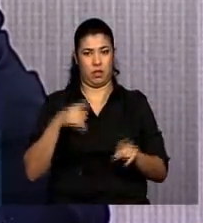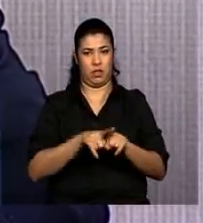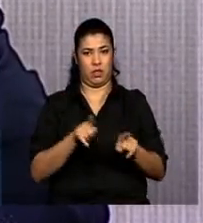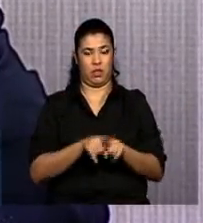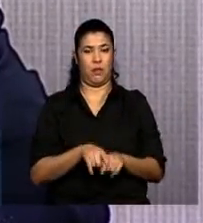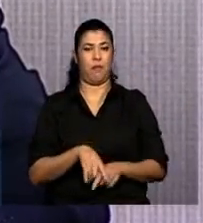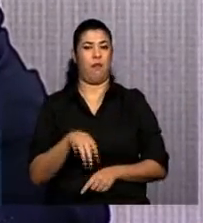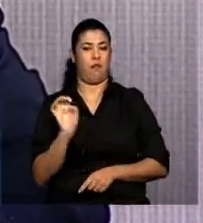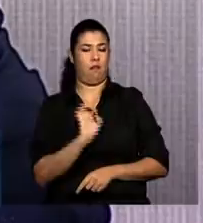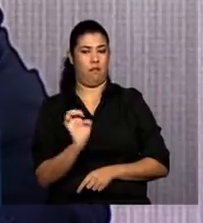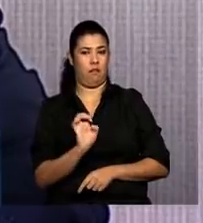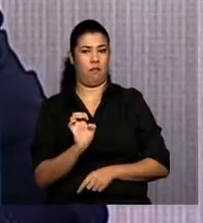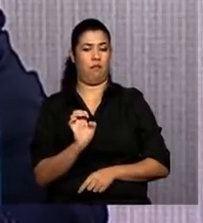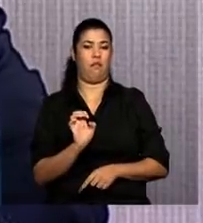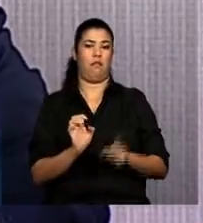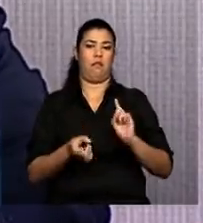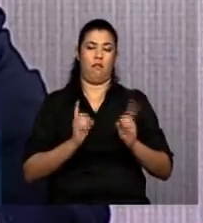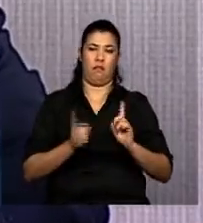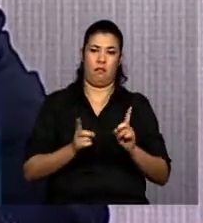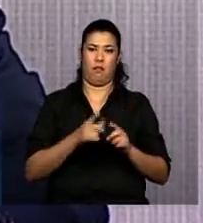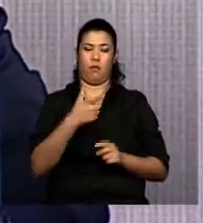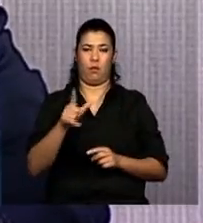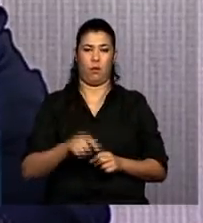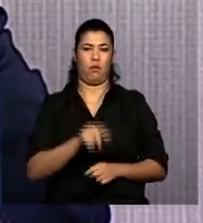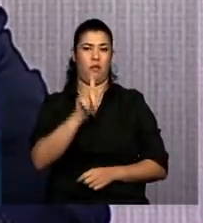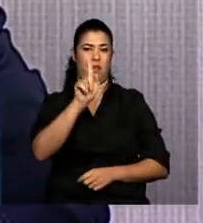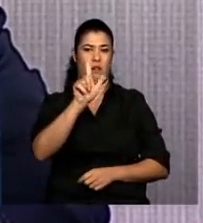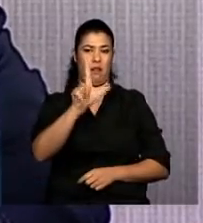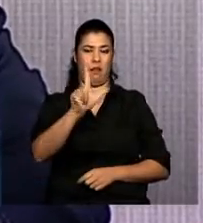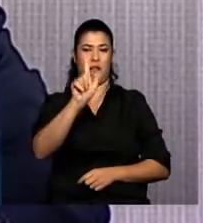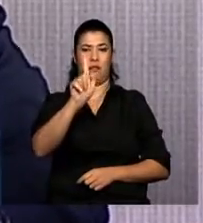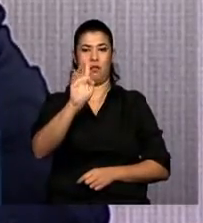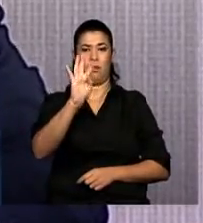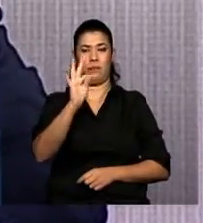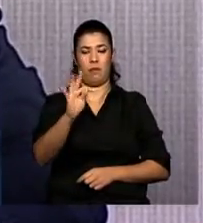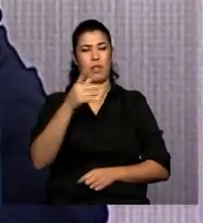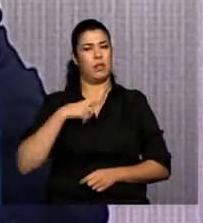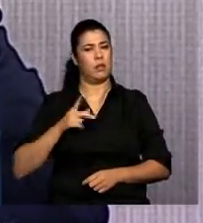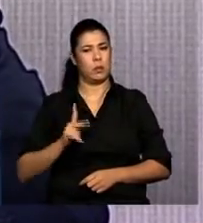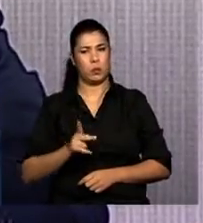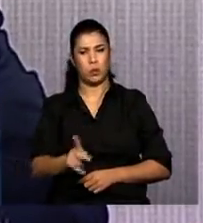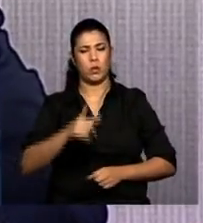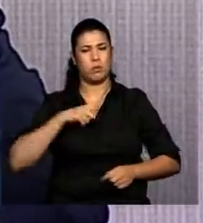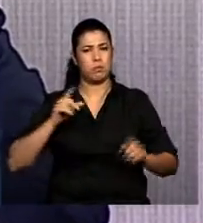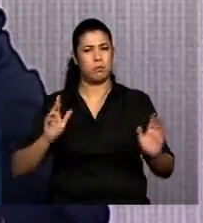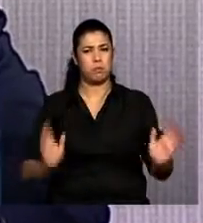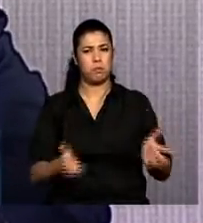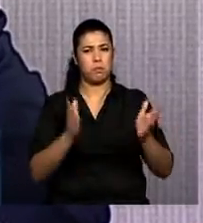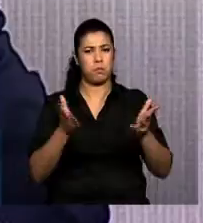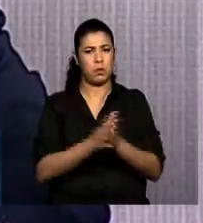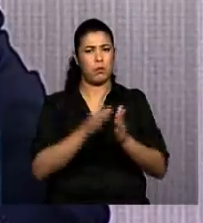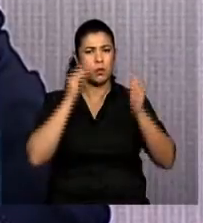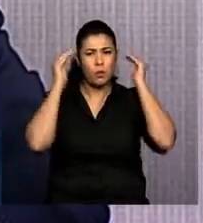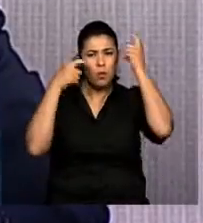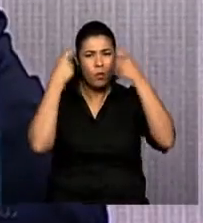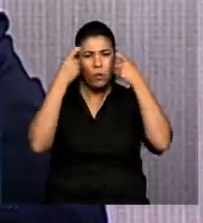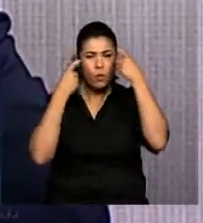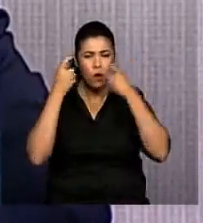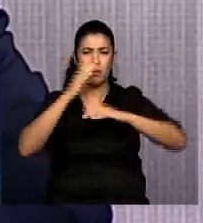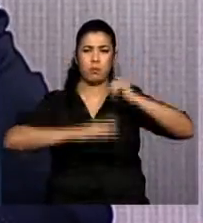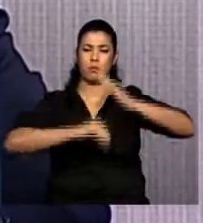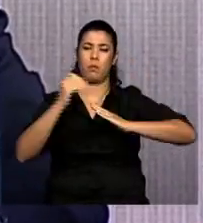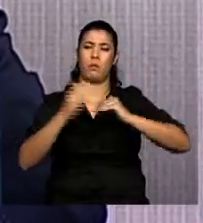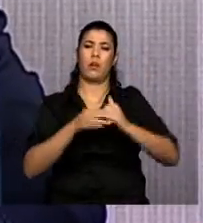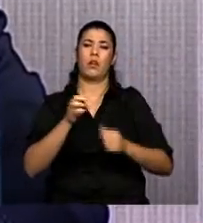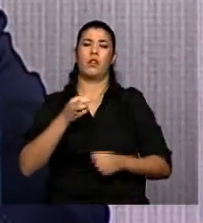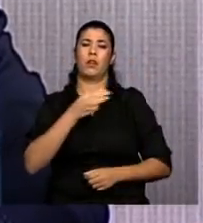gay, travestis e transexuais, que cada vez mais tem sido objeto da nossa preocupação, das